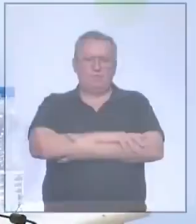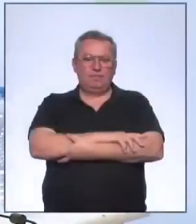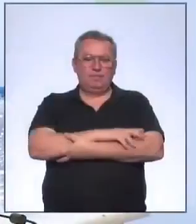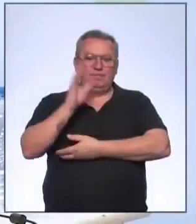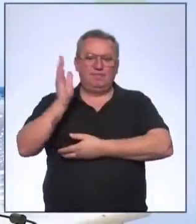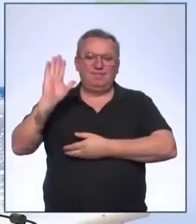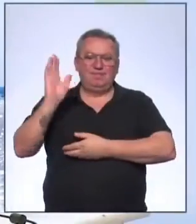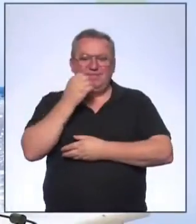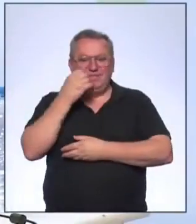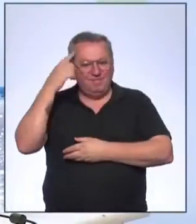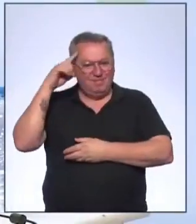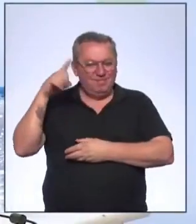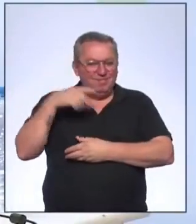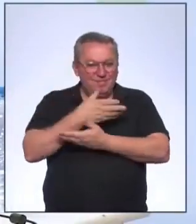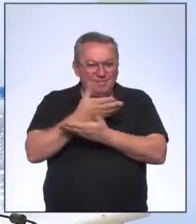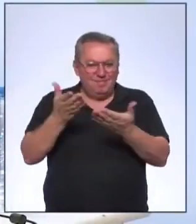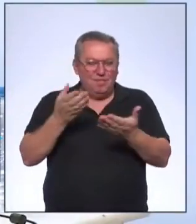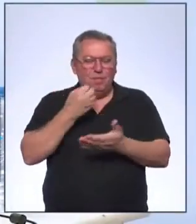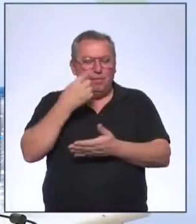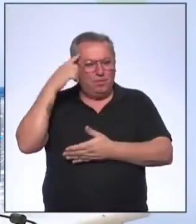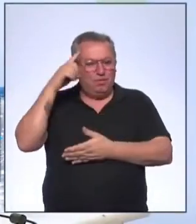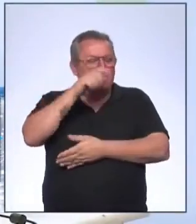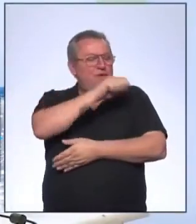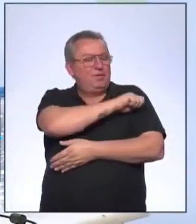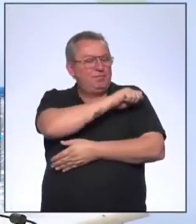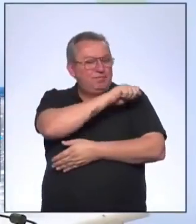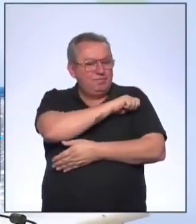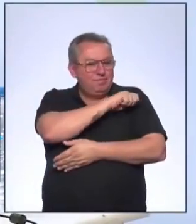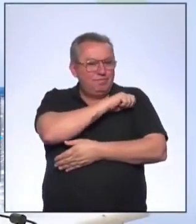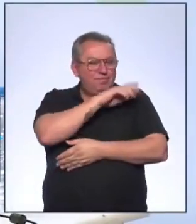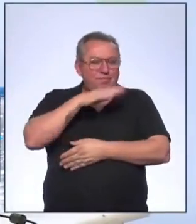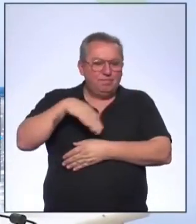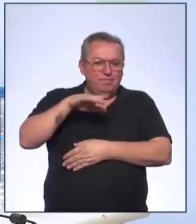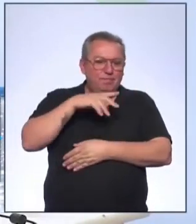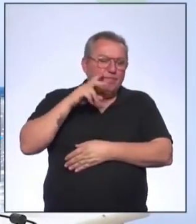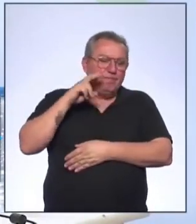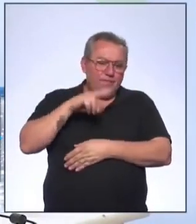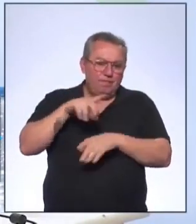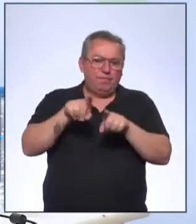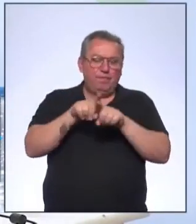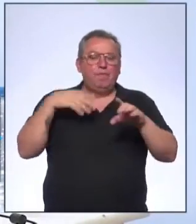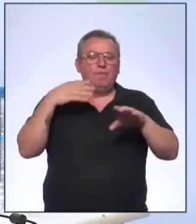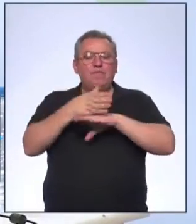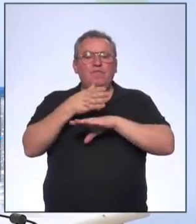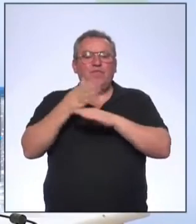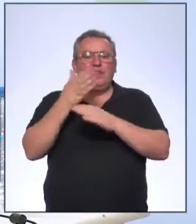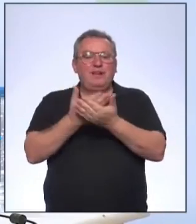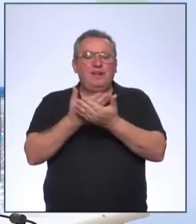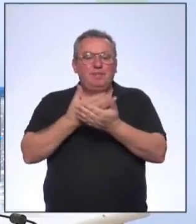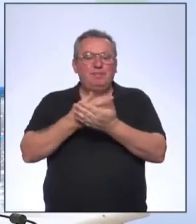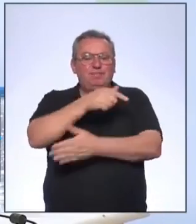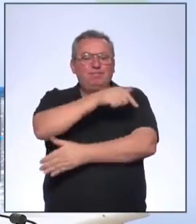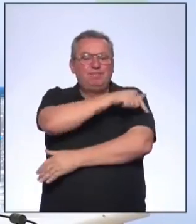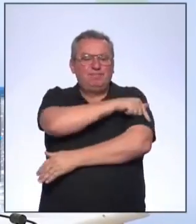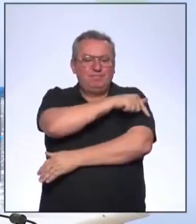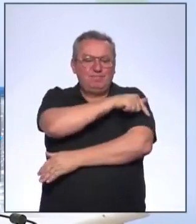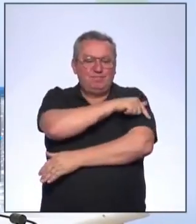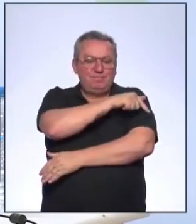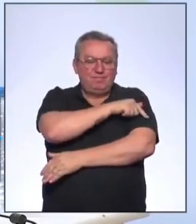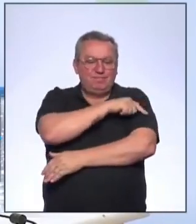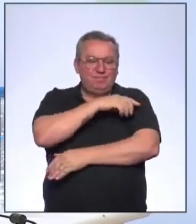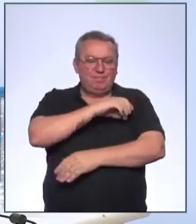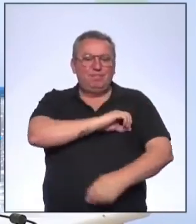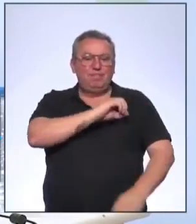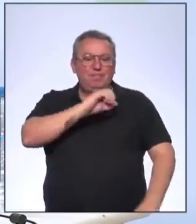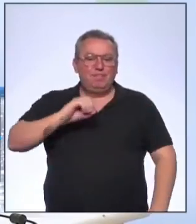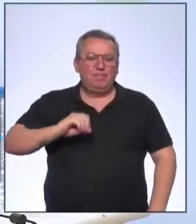Olá, bom dia a todos, bom dia aluno, aluna e a os demais que estão aqui participando dessa aula do 7º ano, no centro aqui